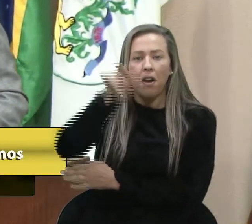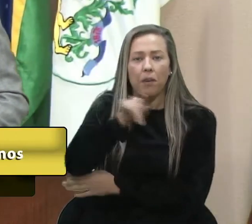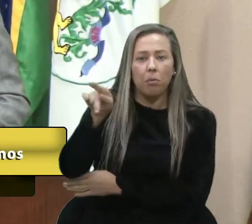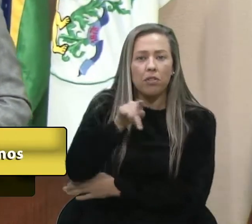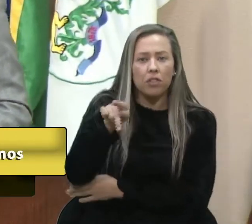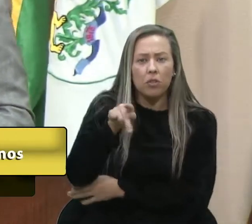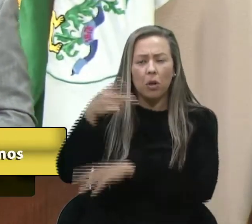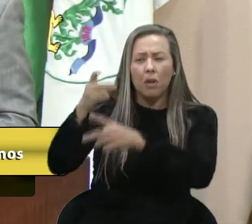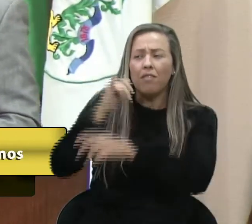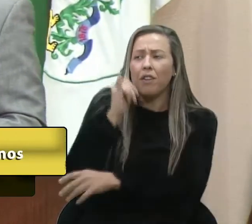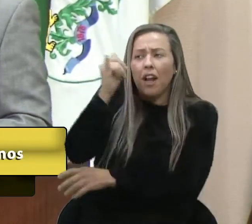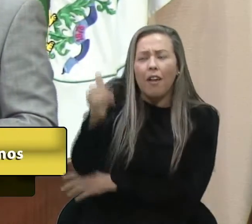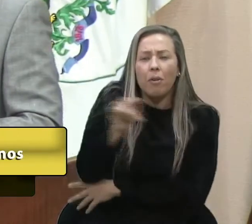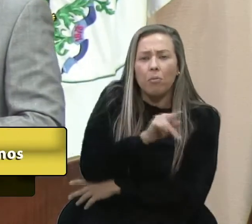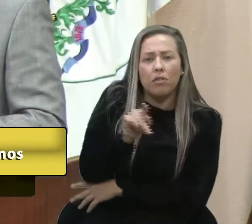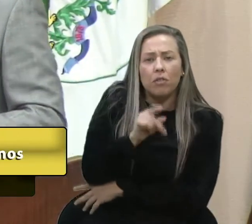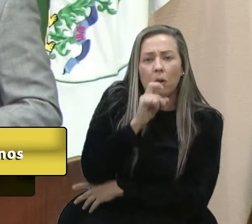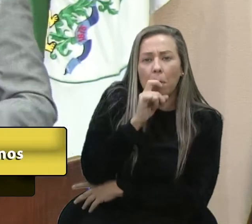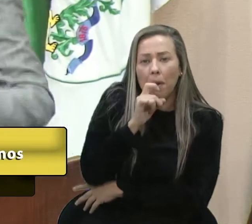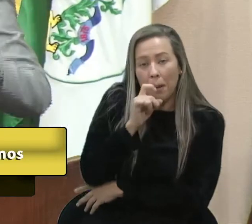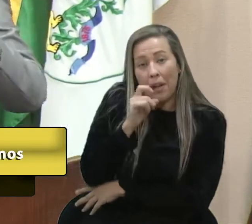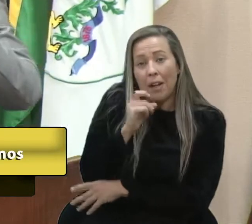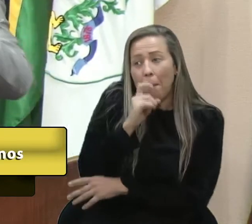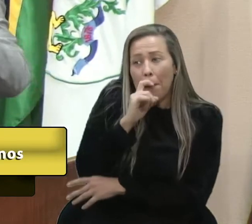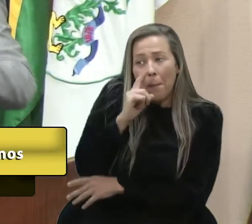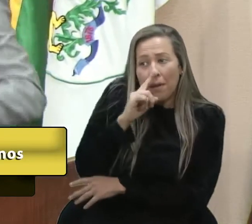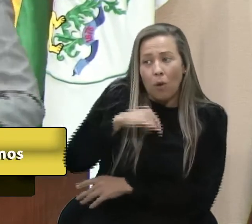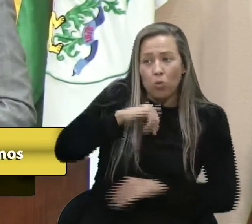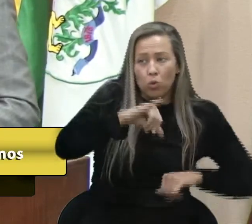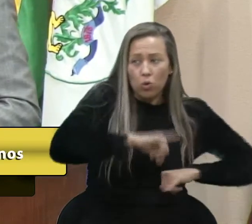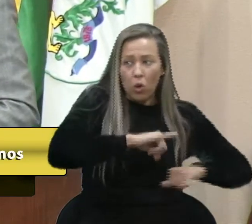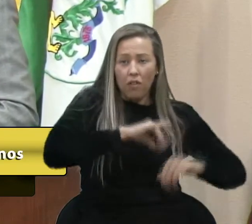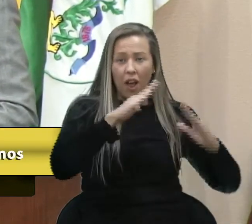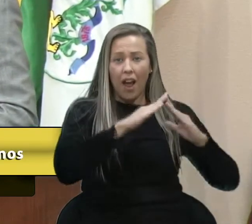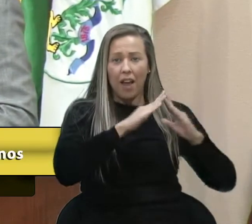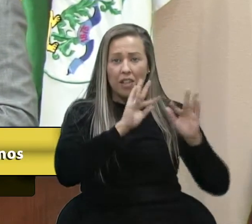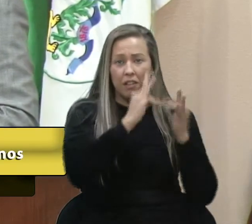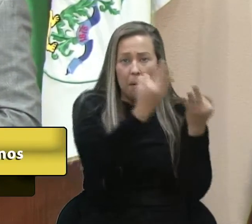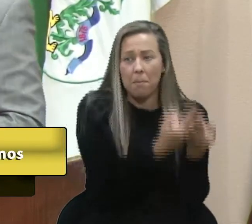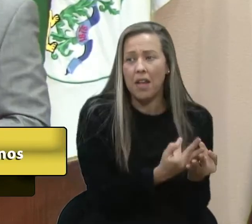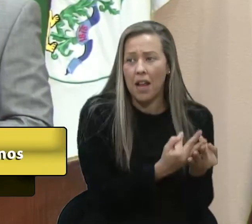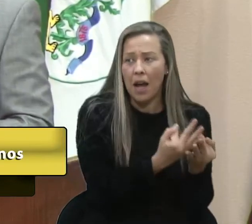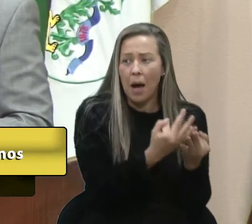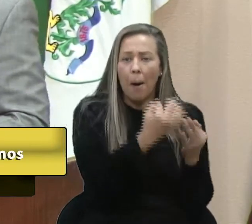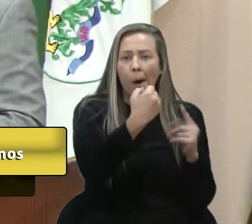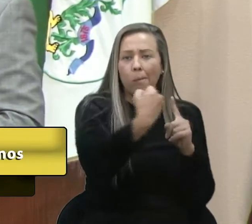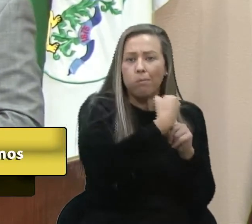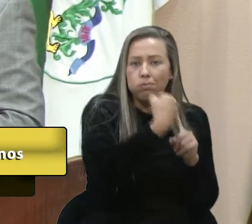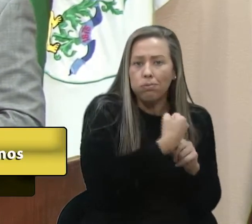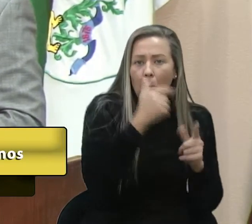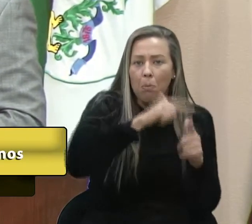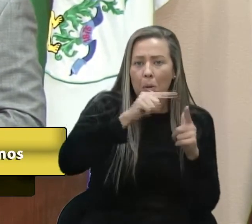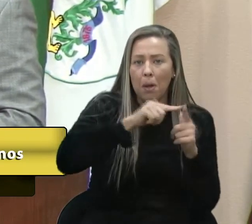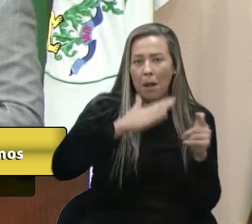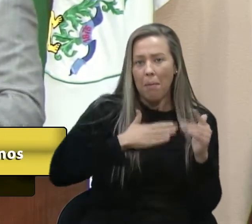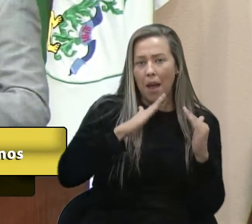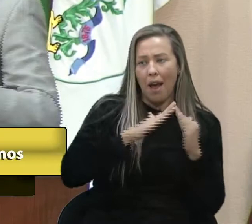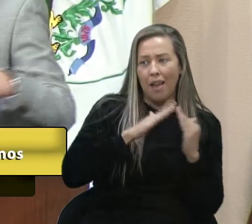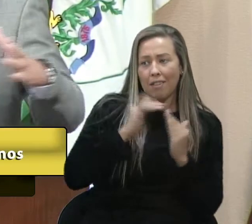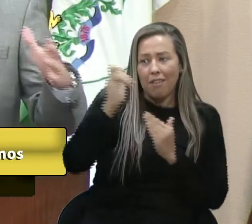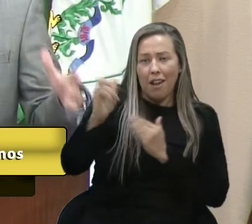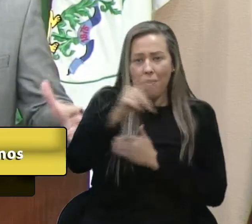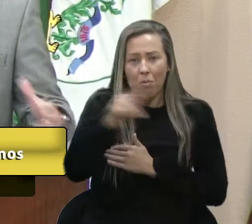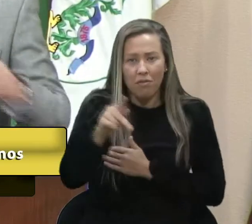professora dizia, professor, eu estou sofrendo isso na minha casa, estou passando por aquilo. E